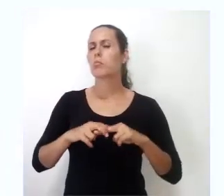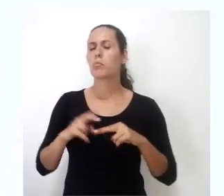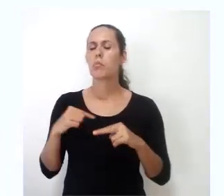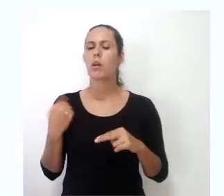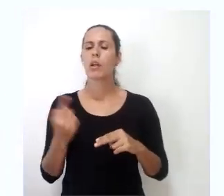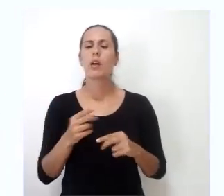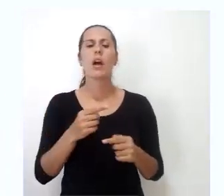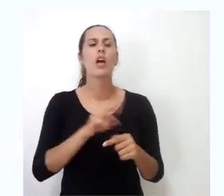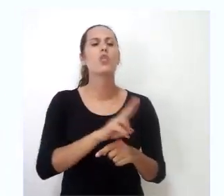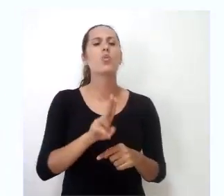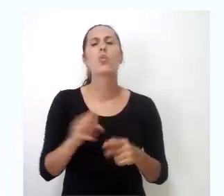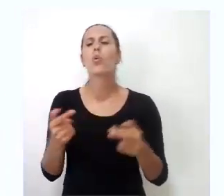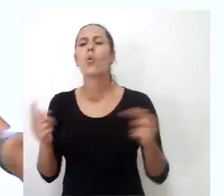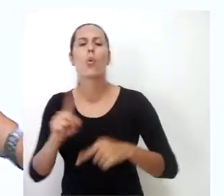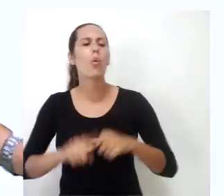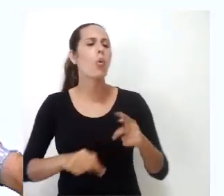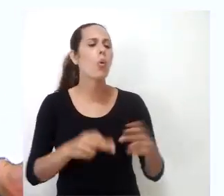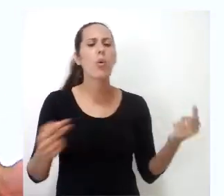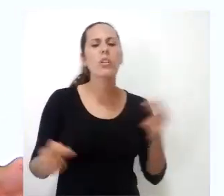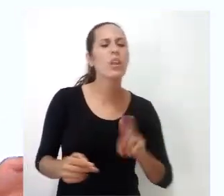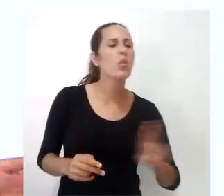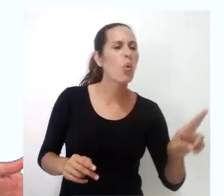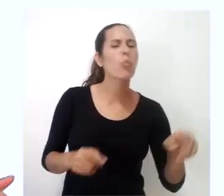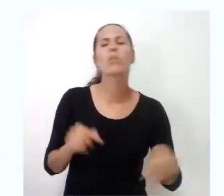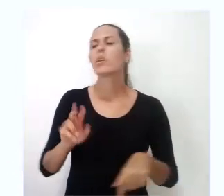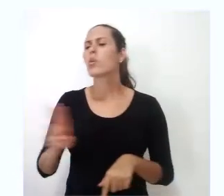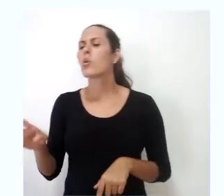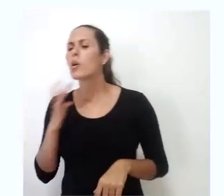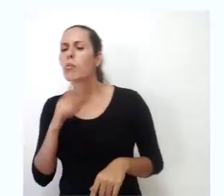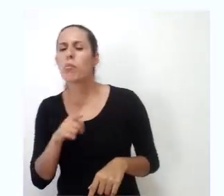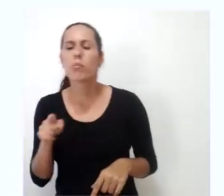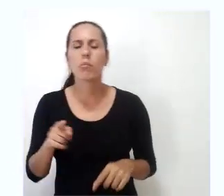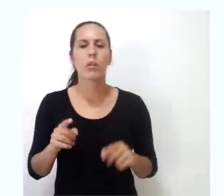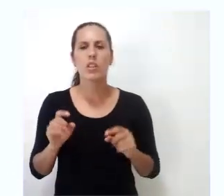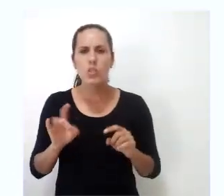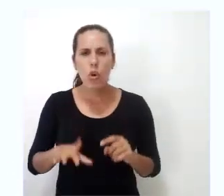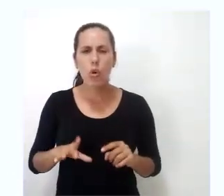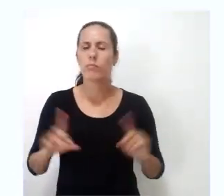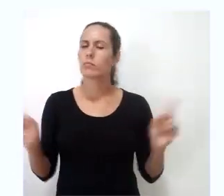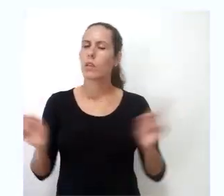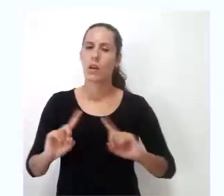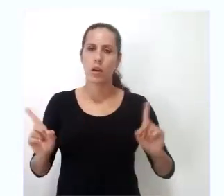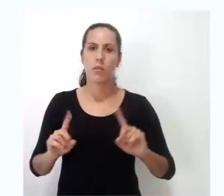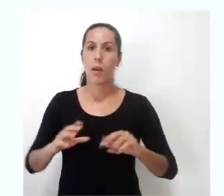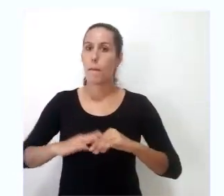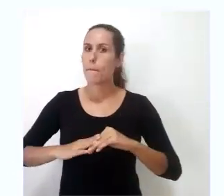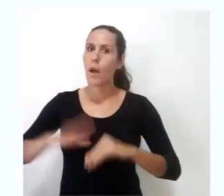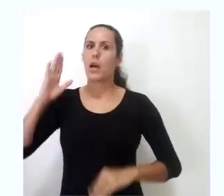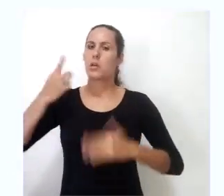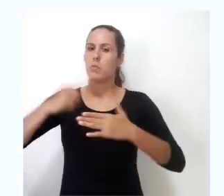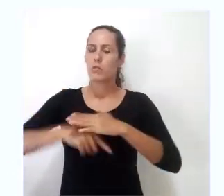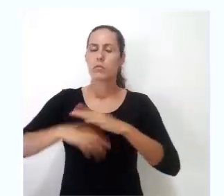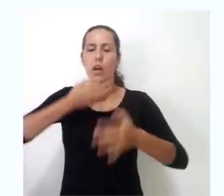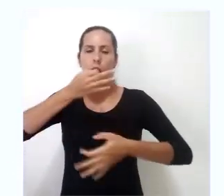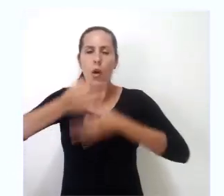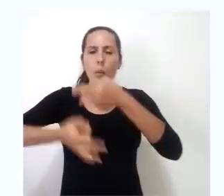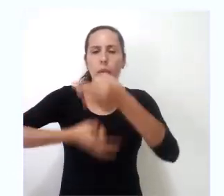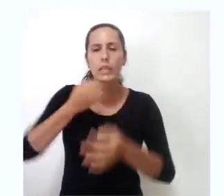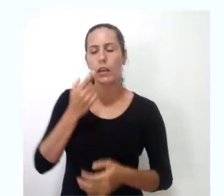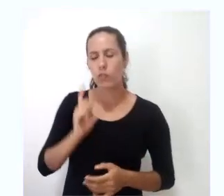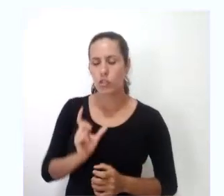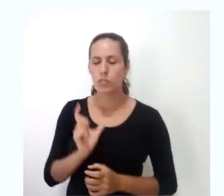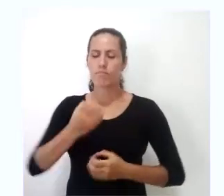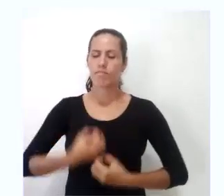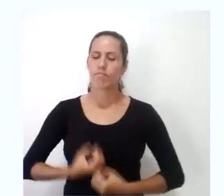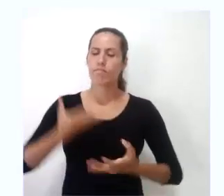não apenas para nomear as coisas, os objetos. A linguagem também é para o quê? Para argumentar, expor a